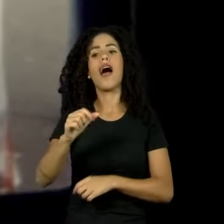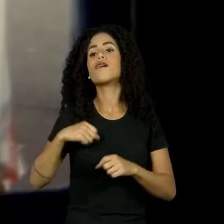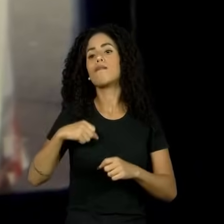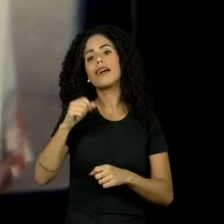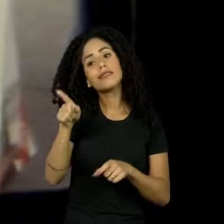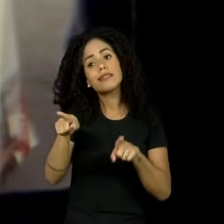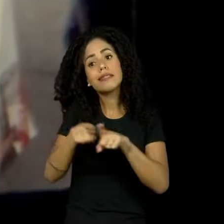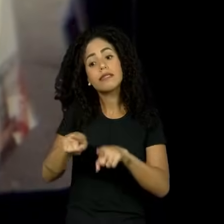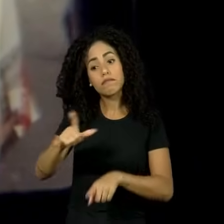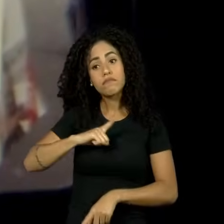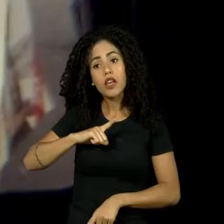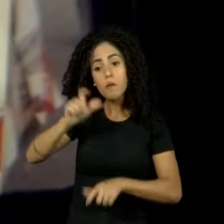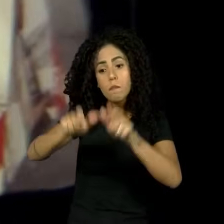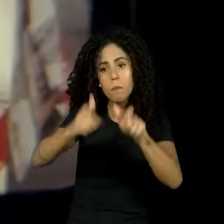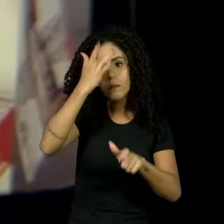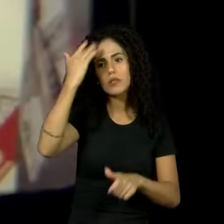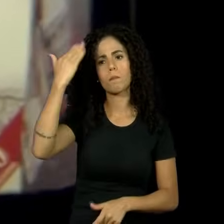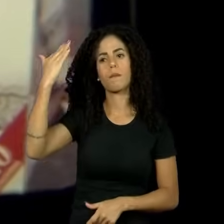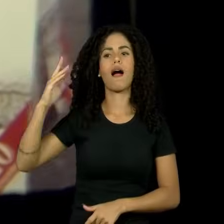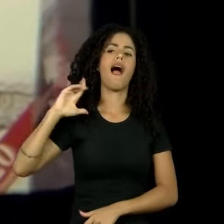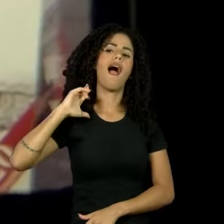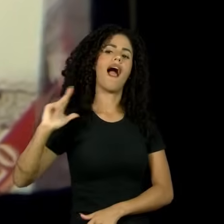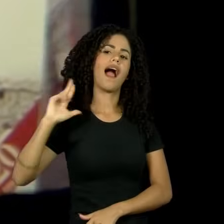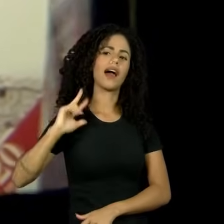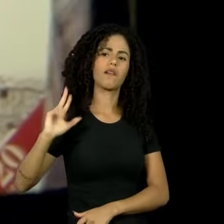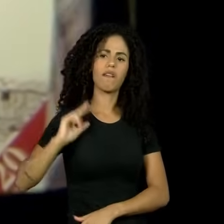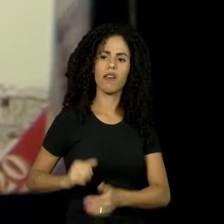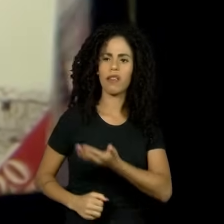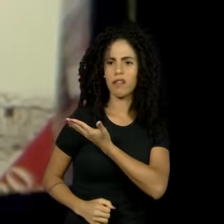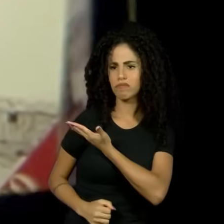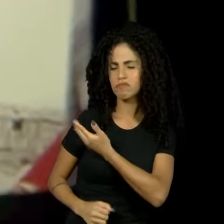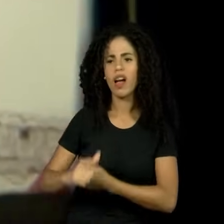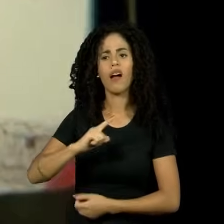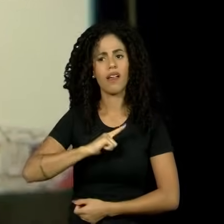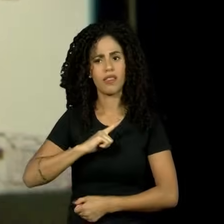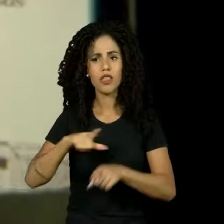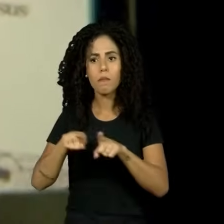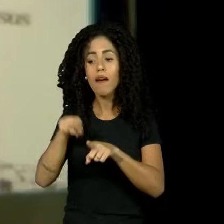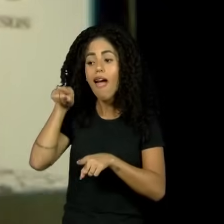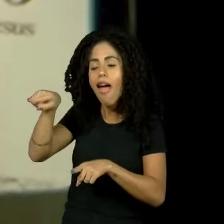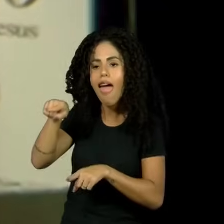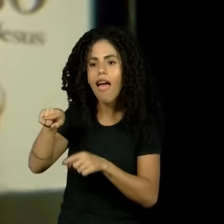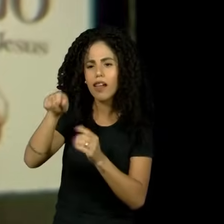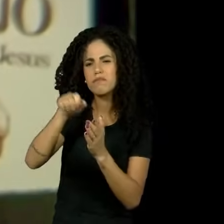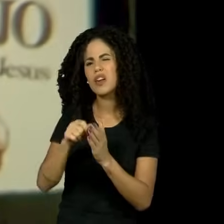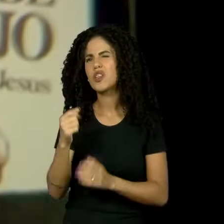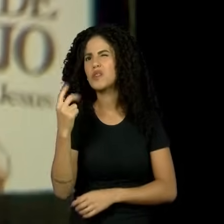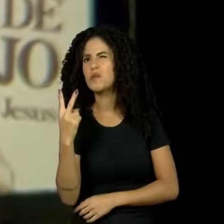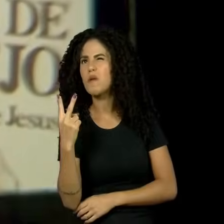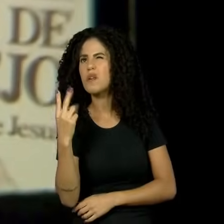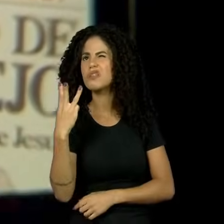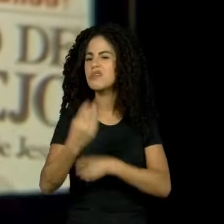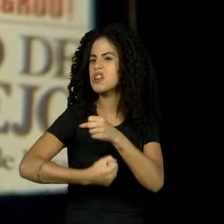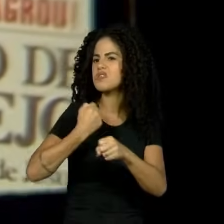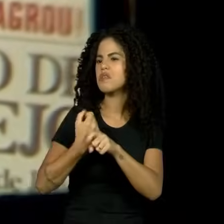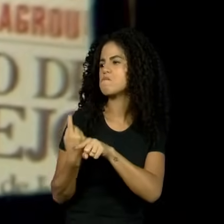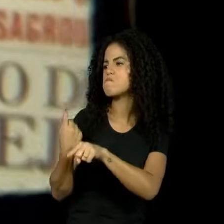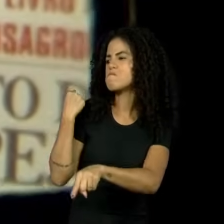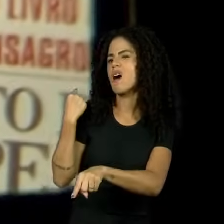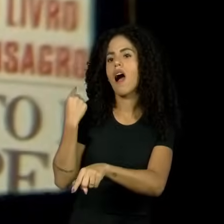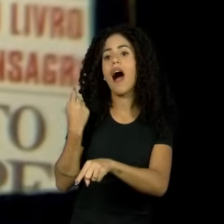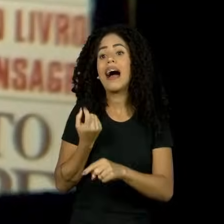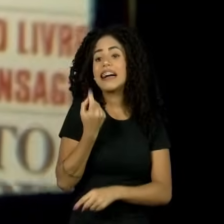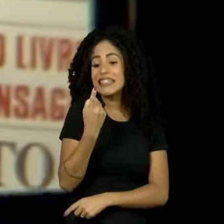grande exemplo para a gente foi Carolina Maria de Jesus, quando, há 2 ou 3 anos atrás, entre